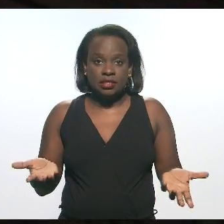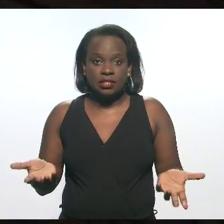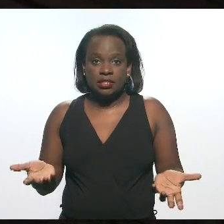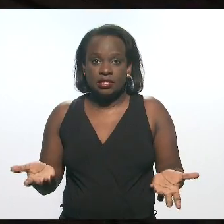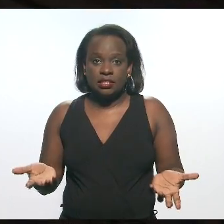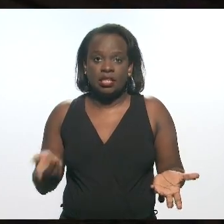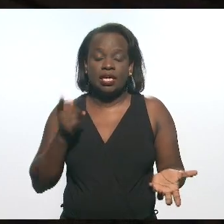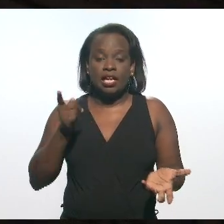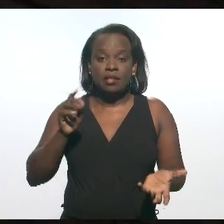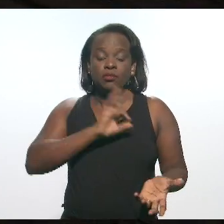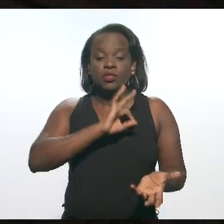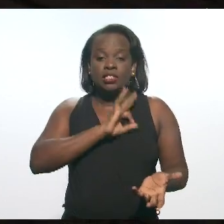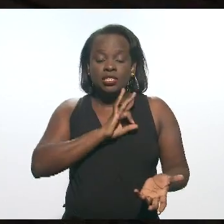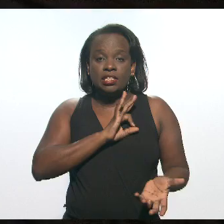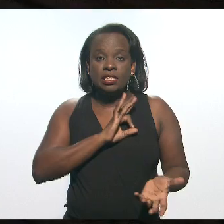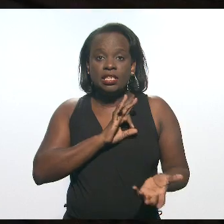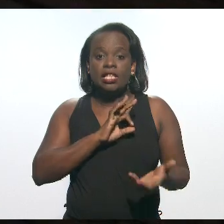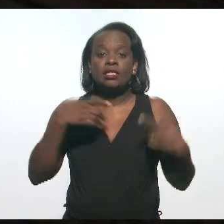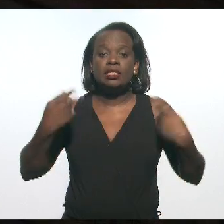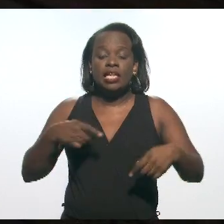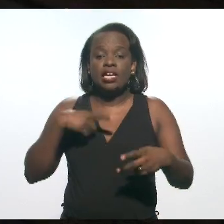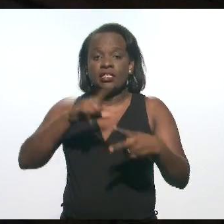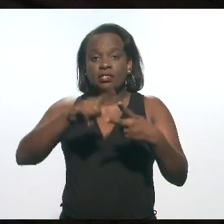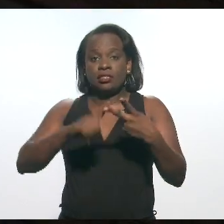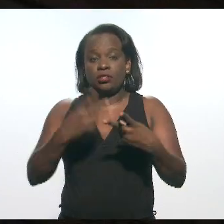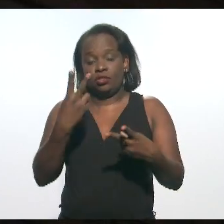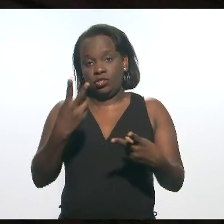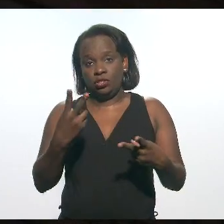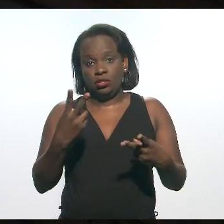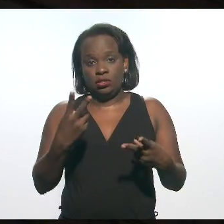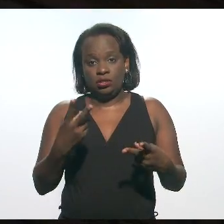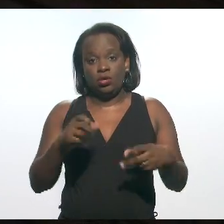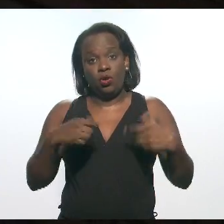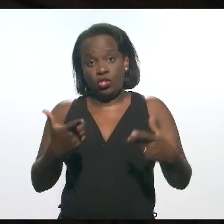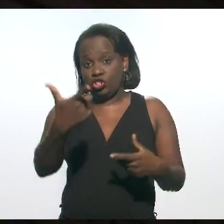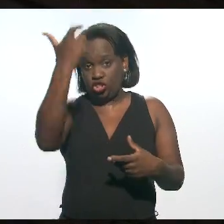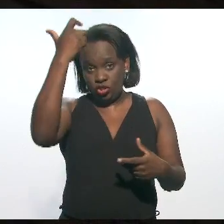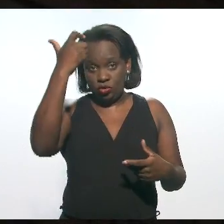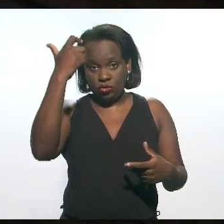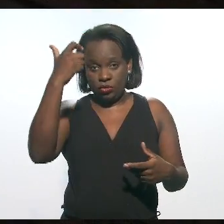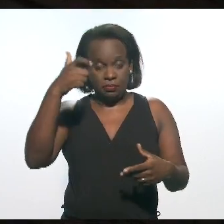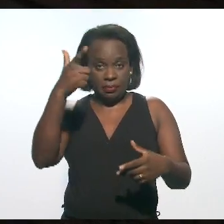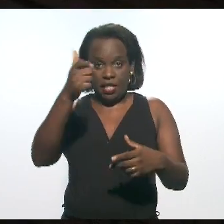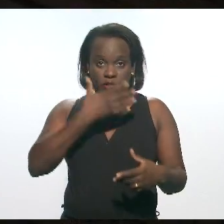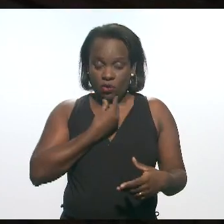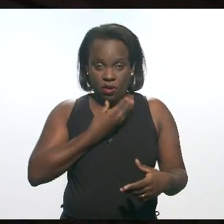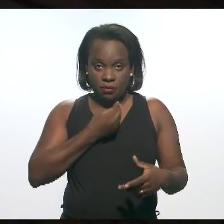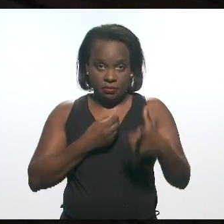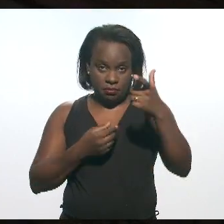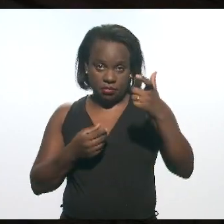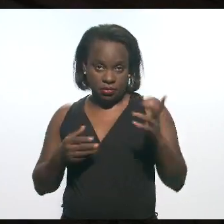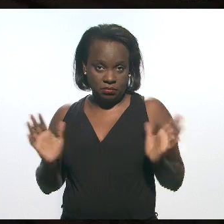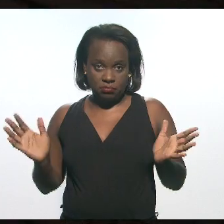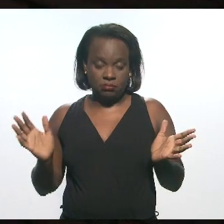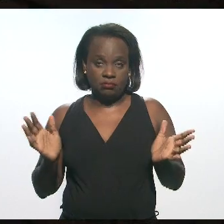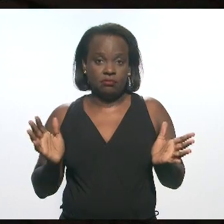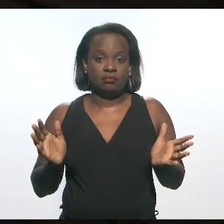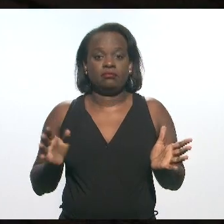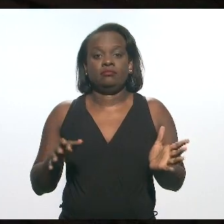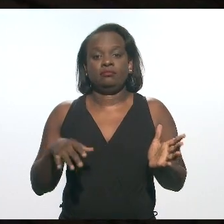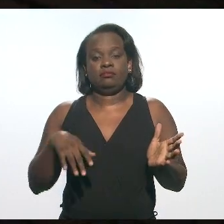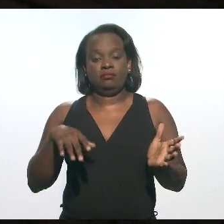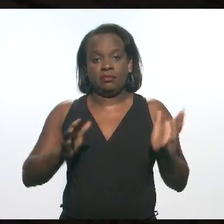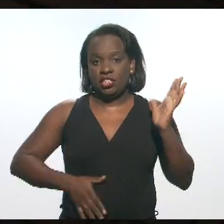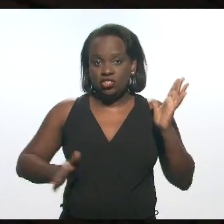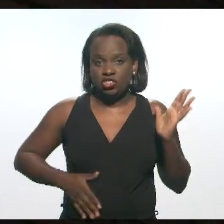aquele policial senhor presidente ele tem duas opções ou ele dá um tiro e mata aquele bandido